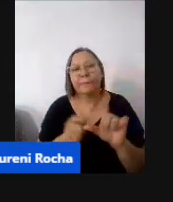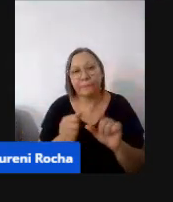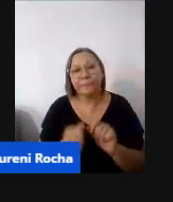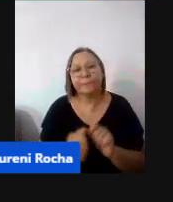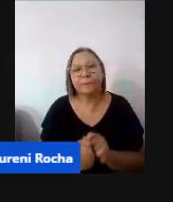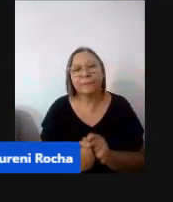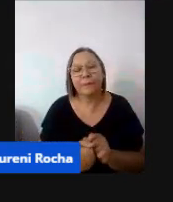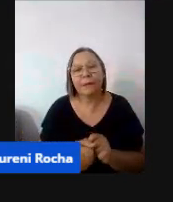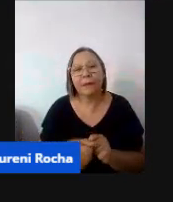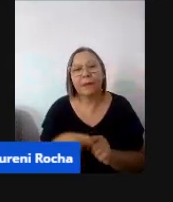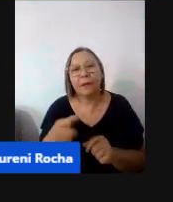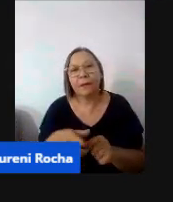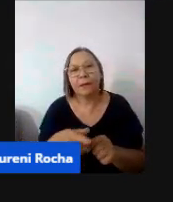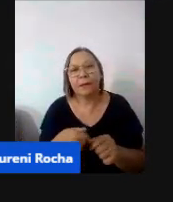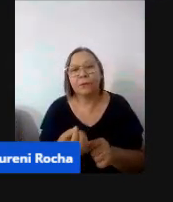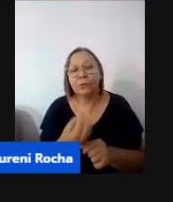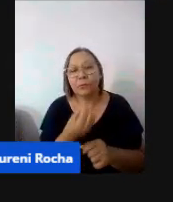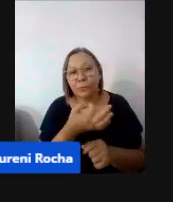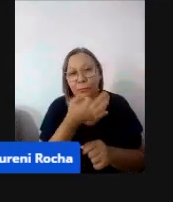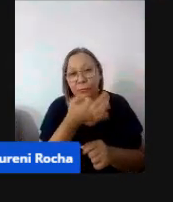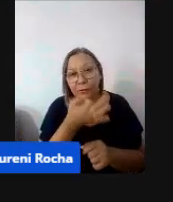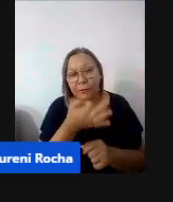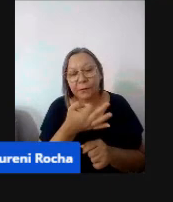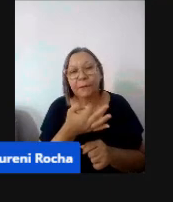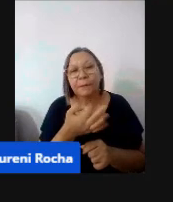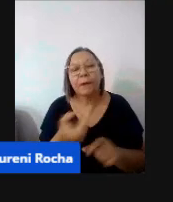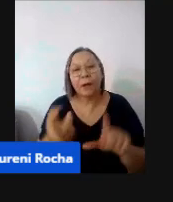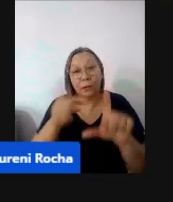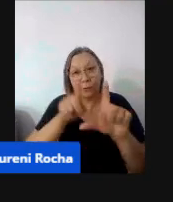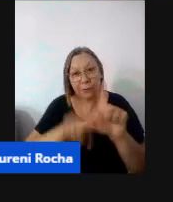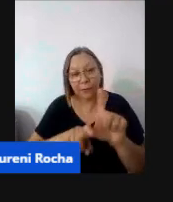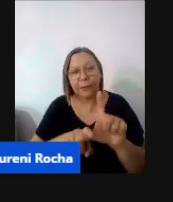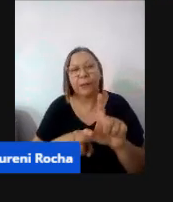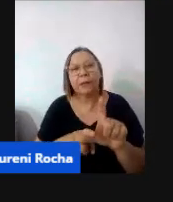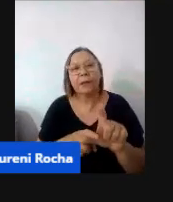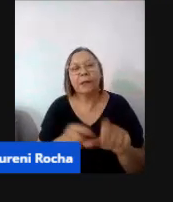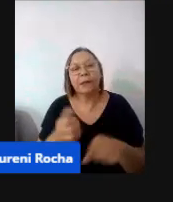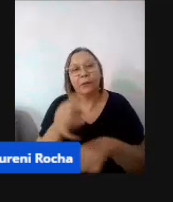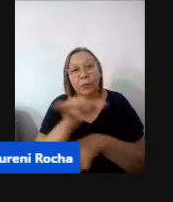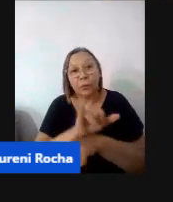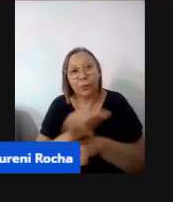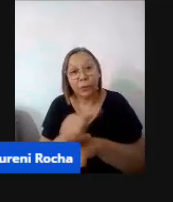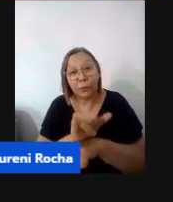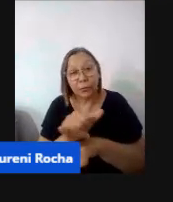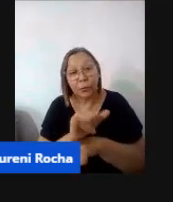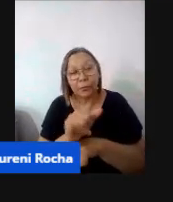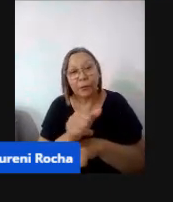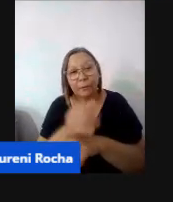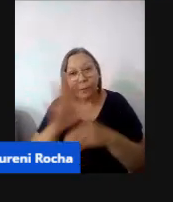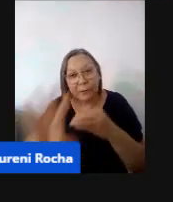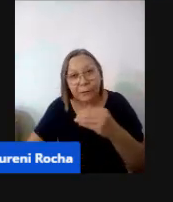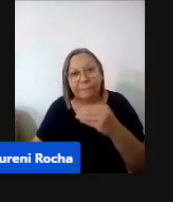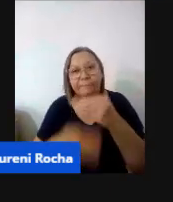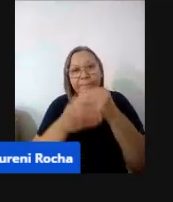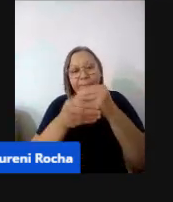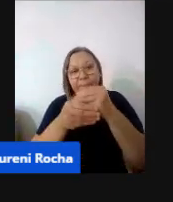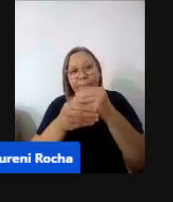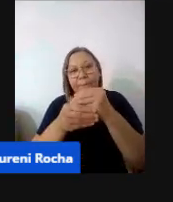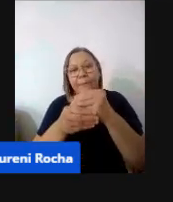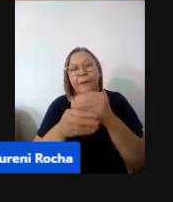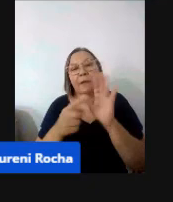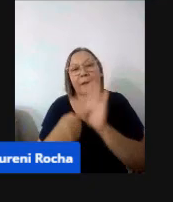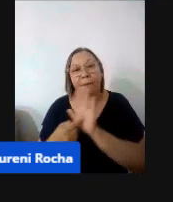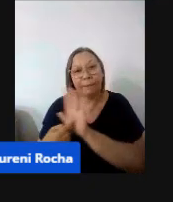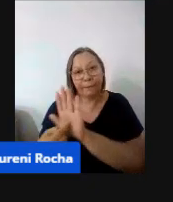a funcionalidade utilizada foi o link do YouTube que pode ser agregado a essa apresentação. Não é